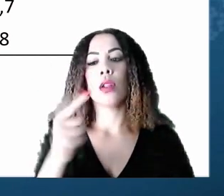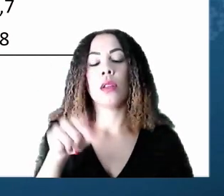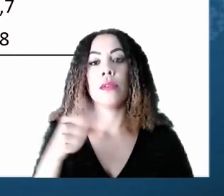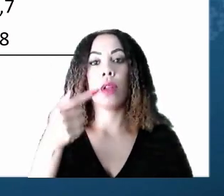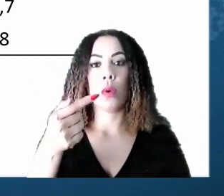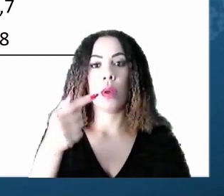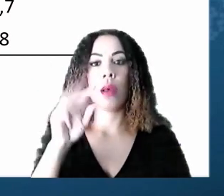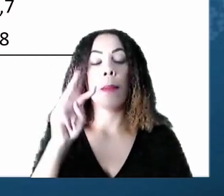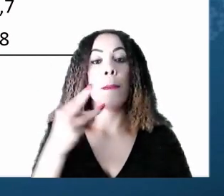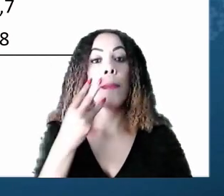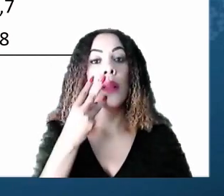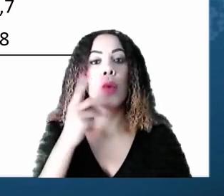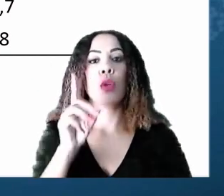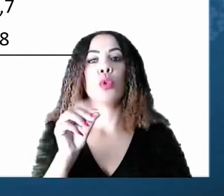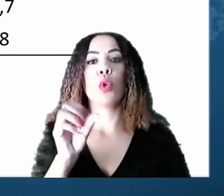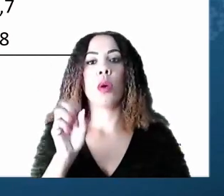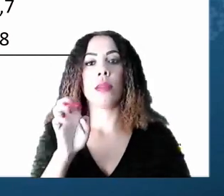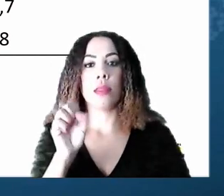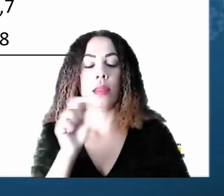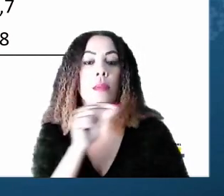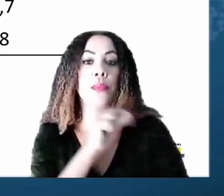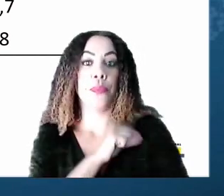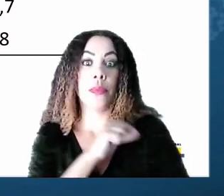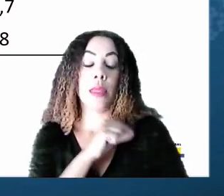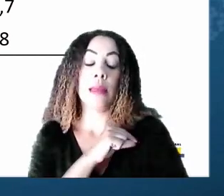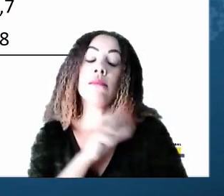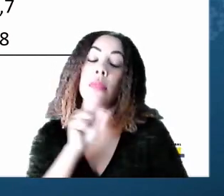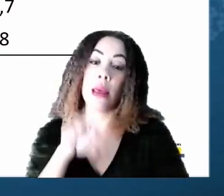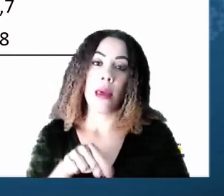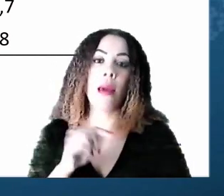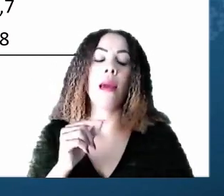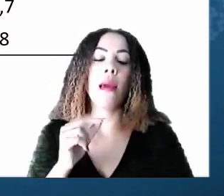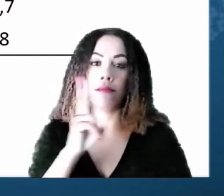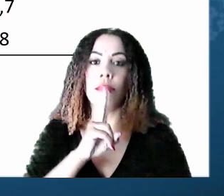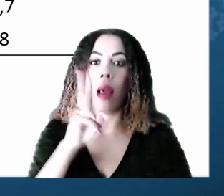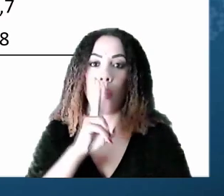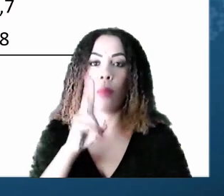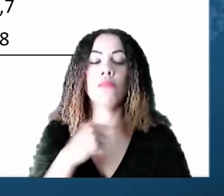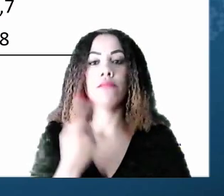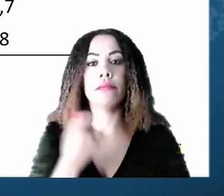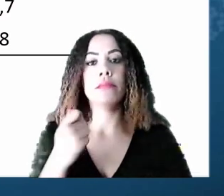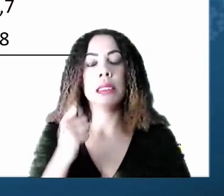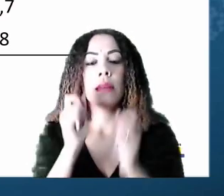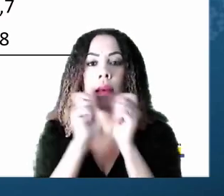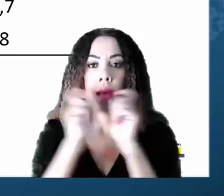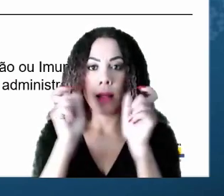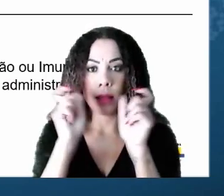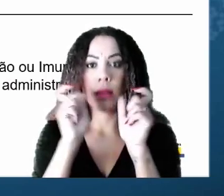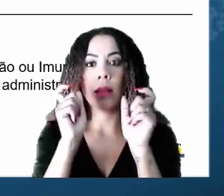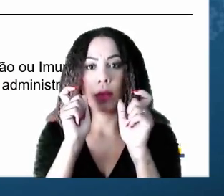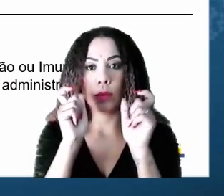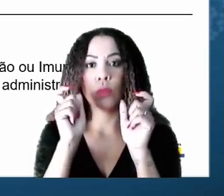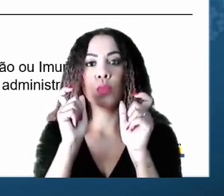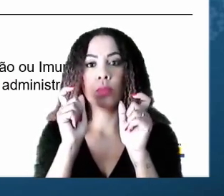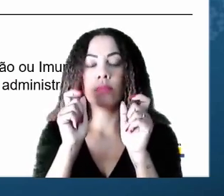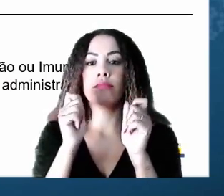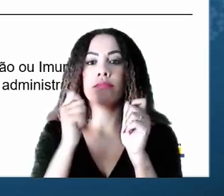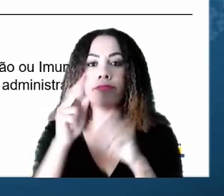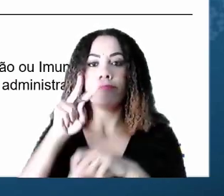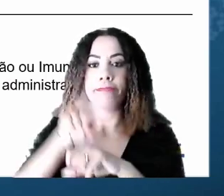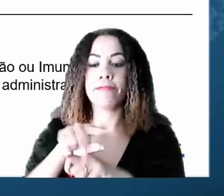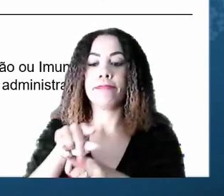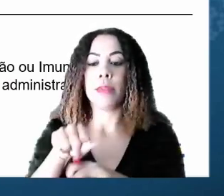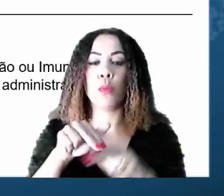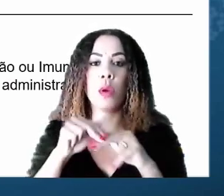de doses aplicadas, ou seja, é alto. Então, a gente precisa ficar atento com relação a esse ponto de segurança.